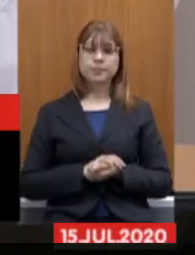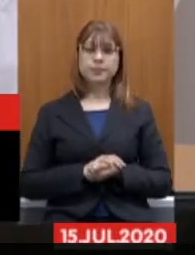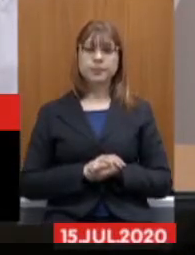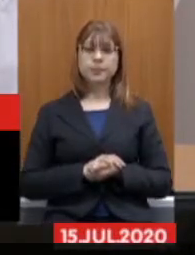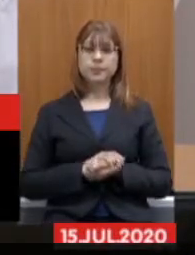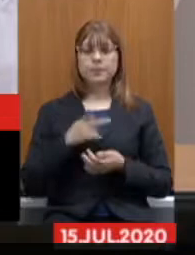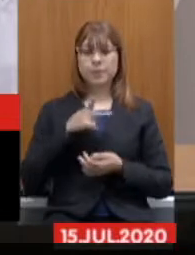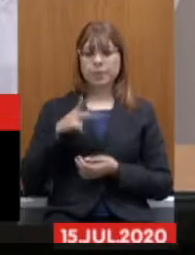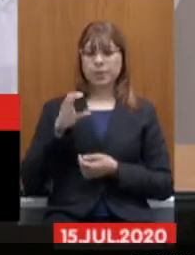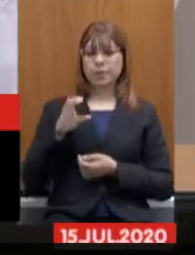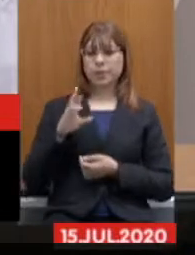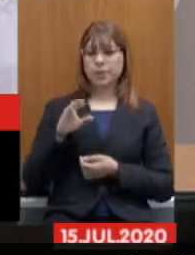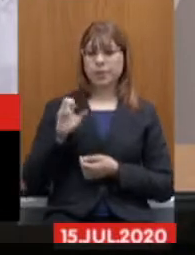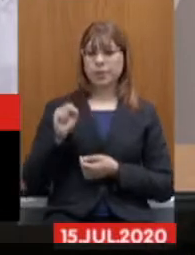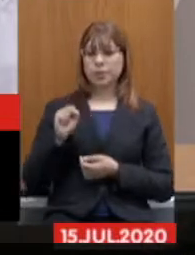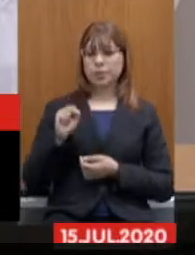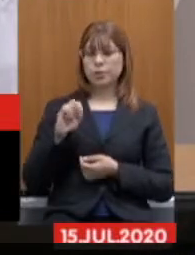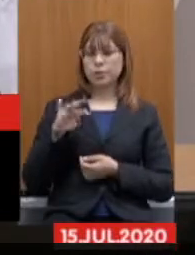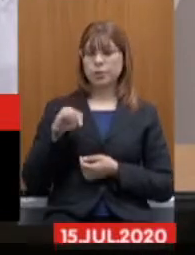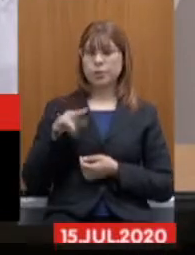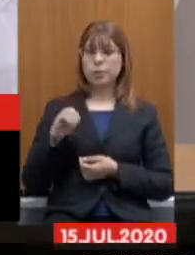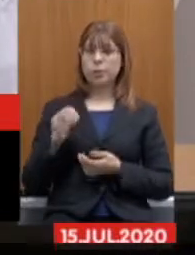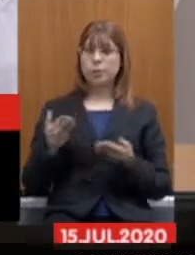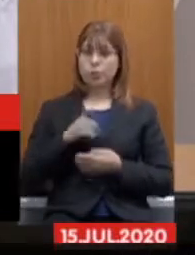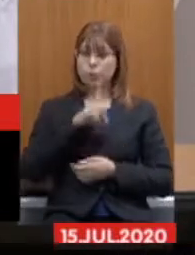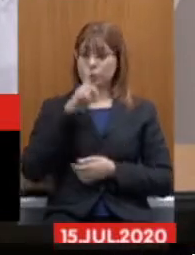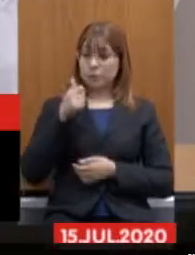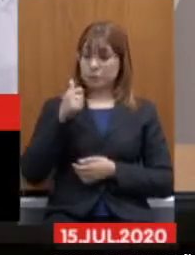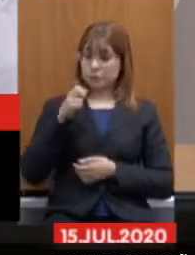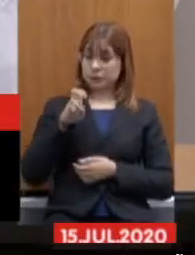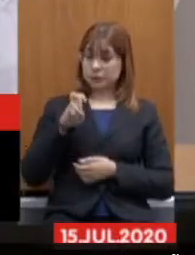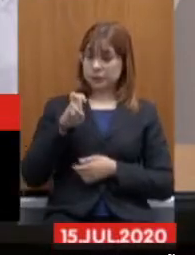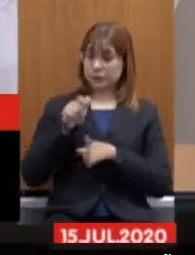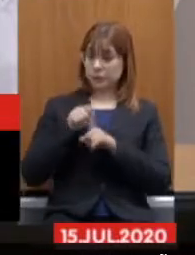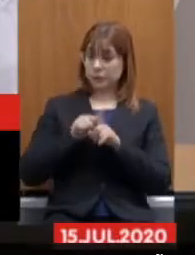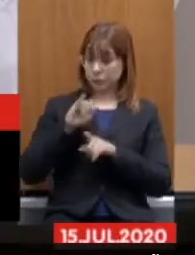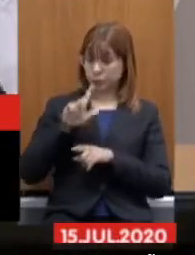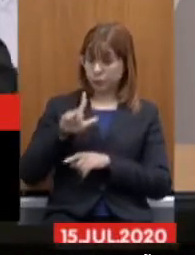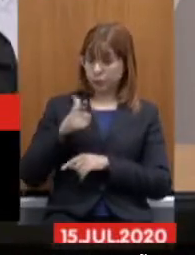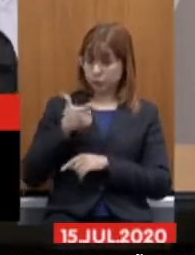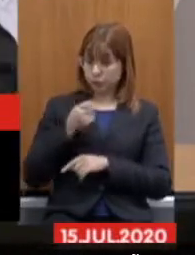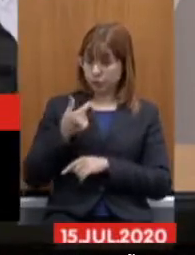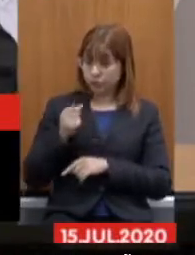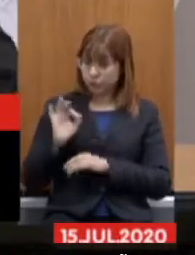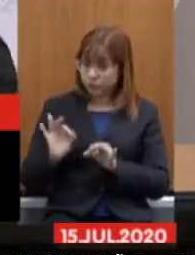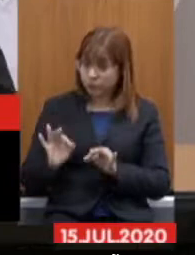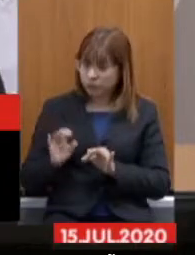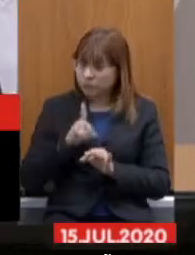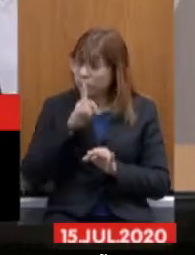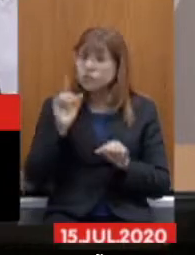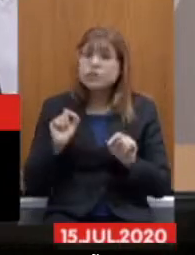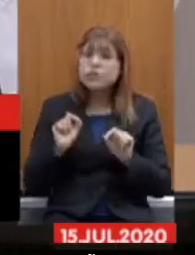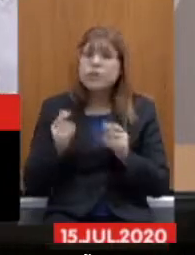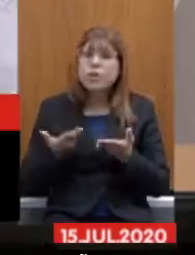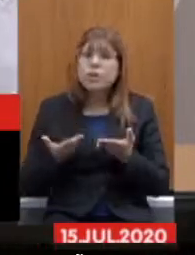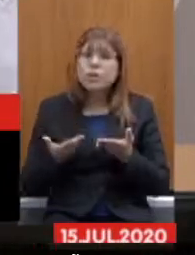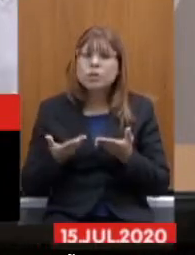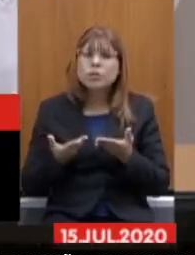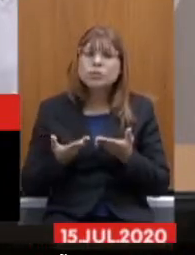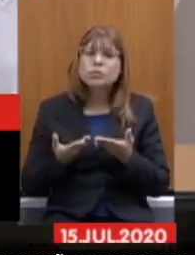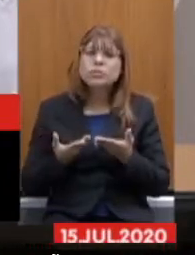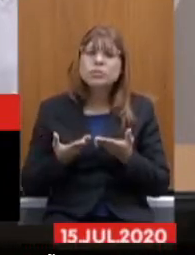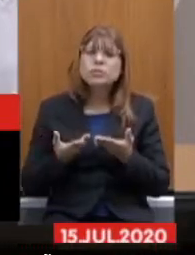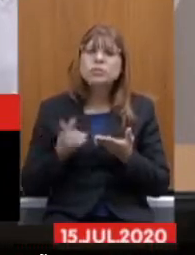presidente cristiano hoje é quinze de julho de dois mil e vinte não é isso dia de que é mesmo dia do